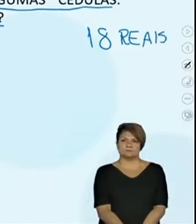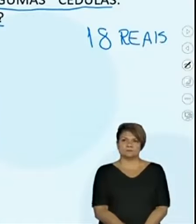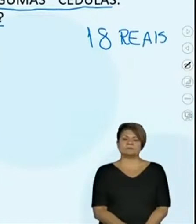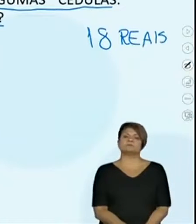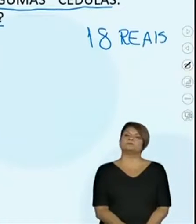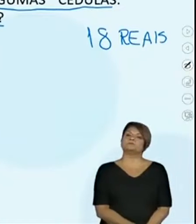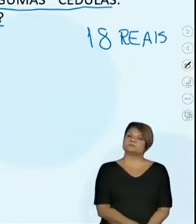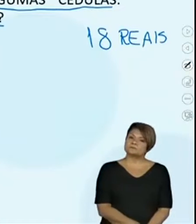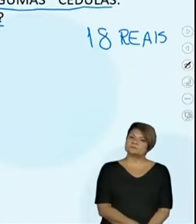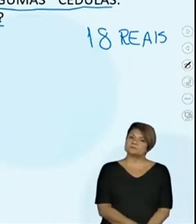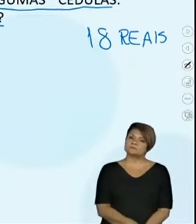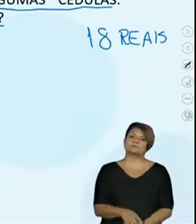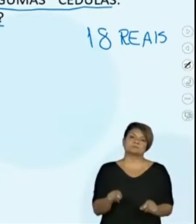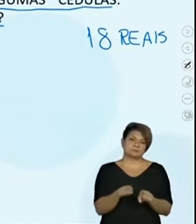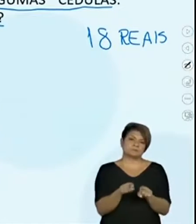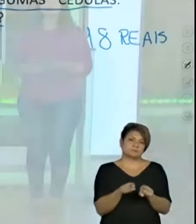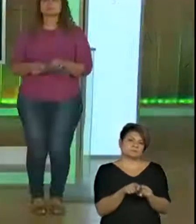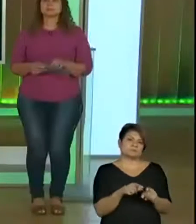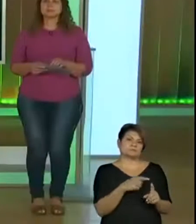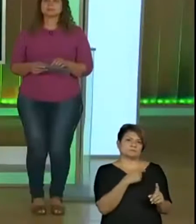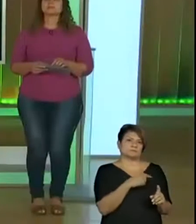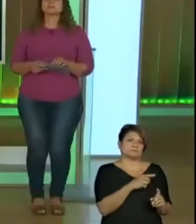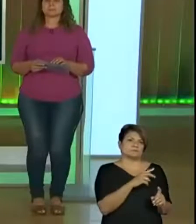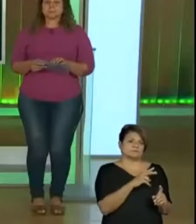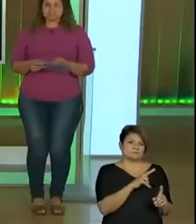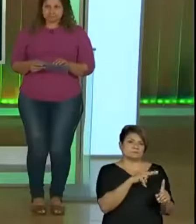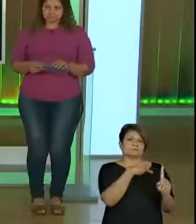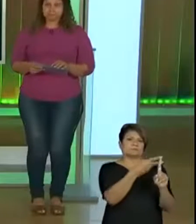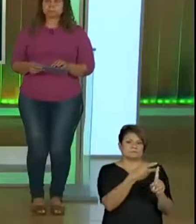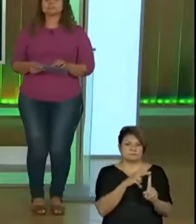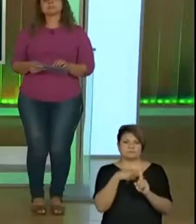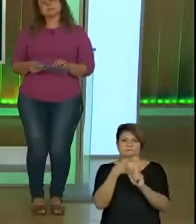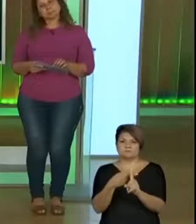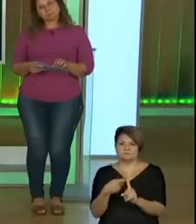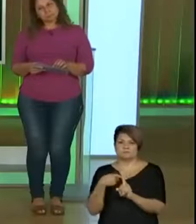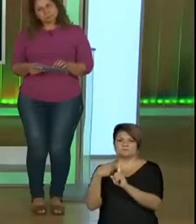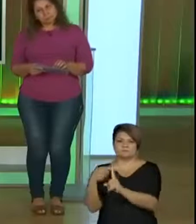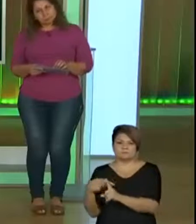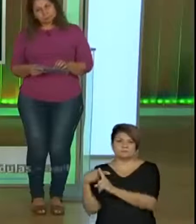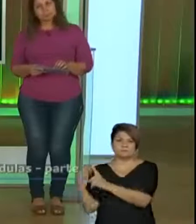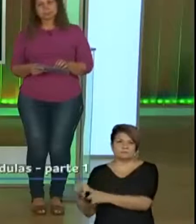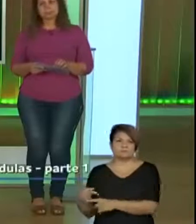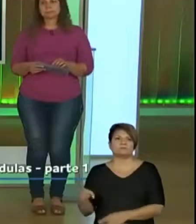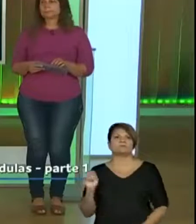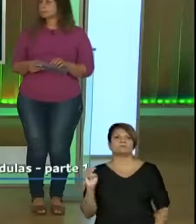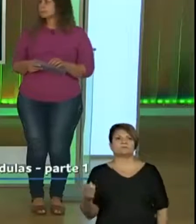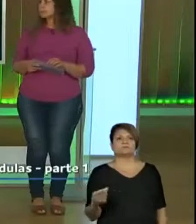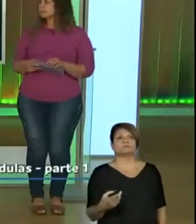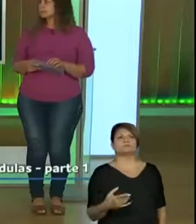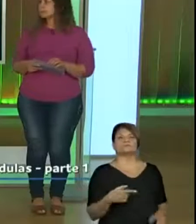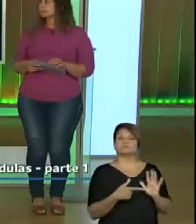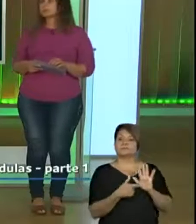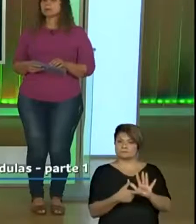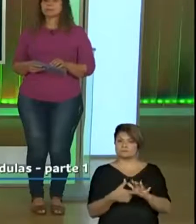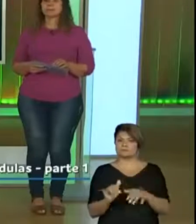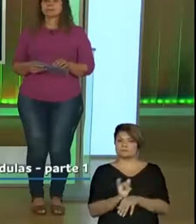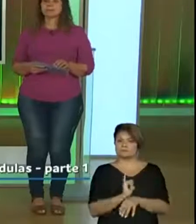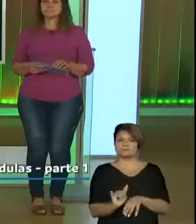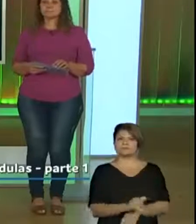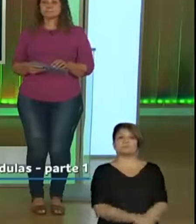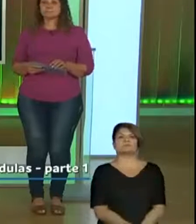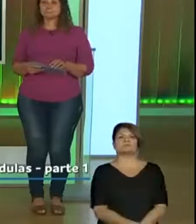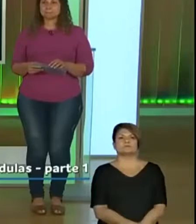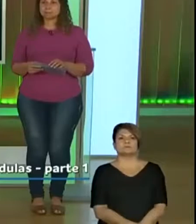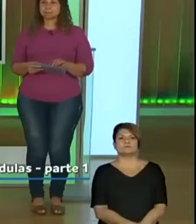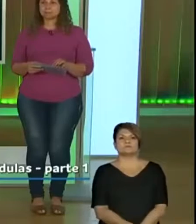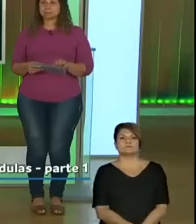E aí a gente pode fazer aquela adição, mais dois, mais dois, mais dois. Ou eu posso apresentar, vou apresentar uma até diferente de adição. Vamos lá. Eu